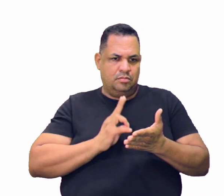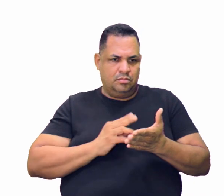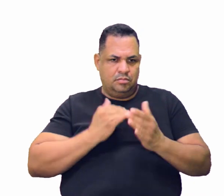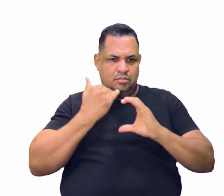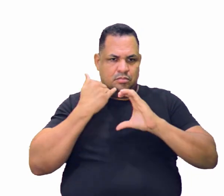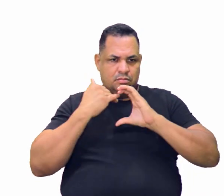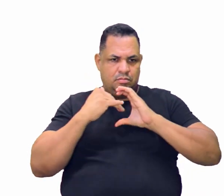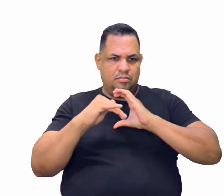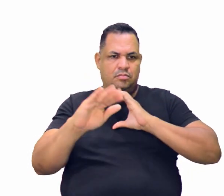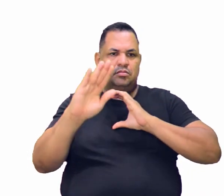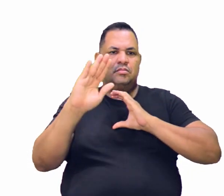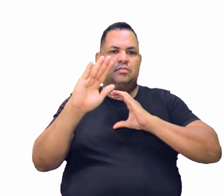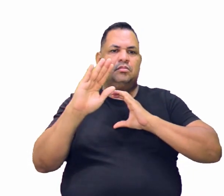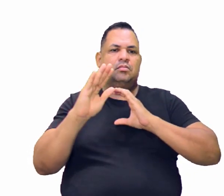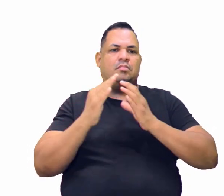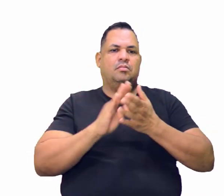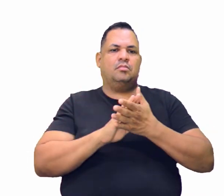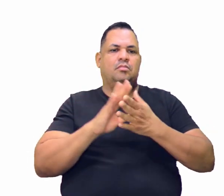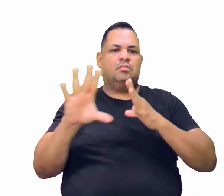segue